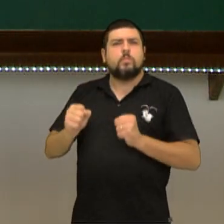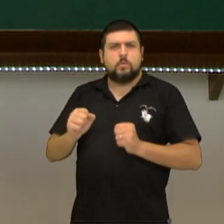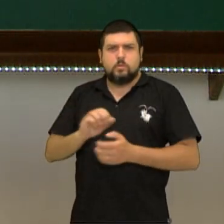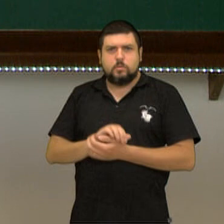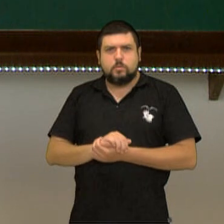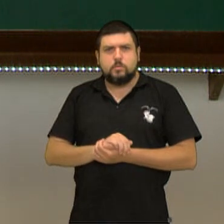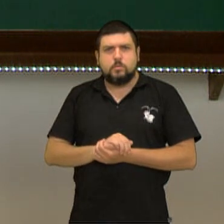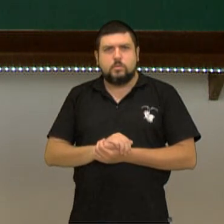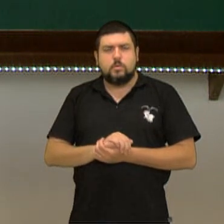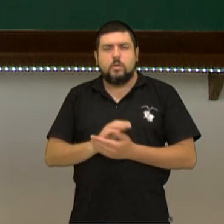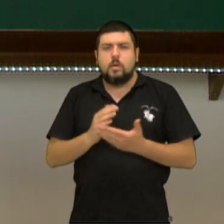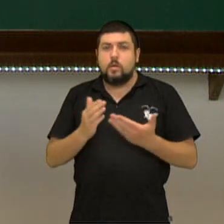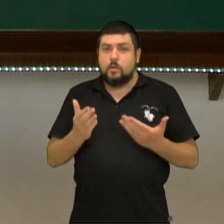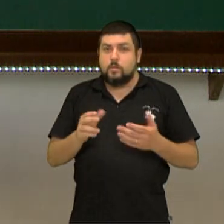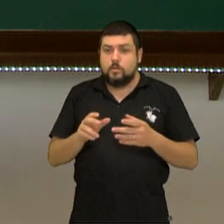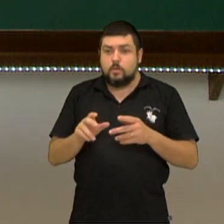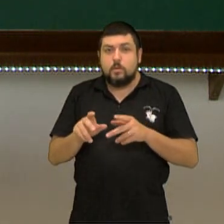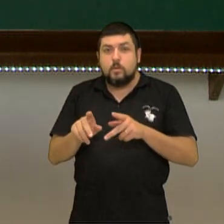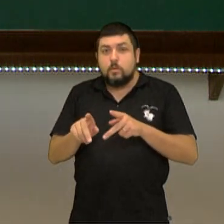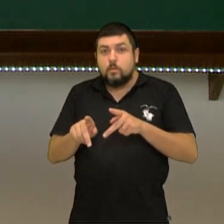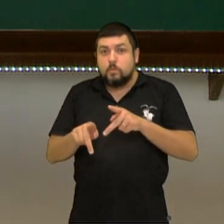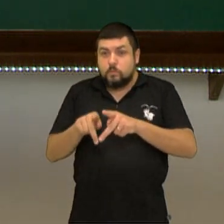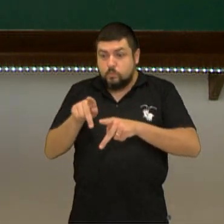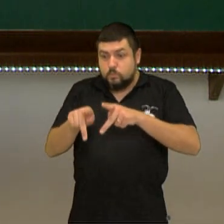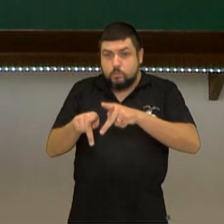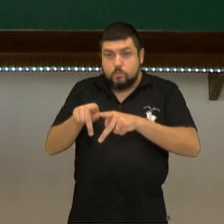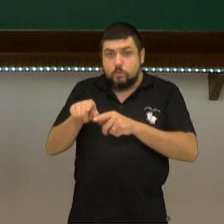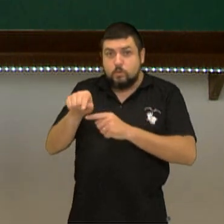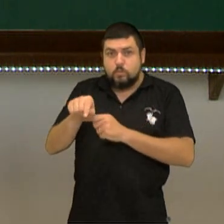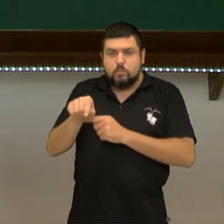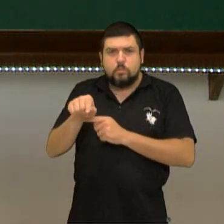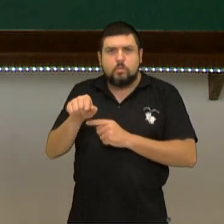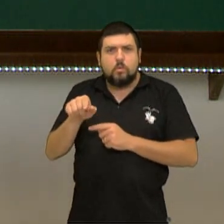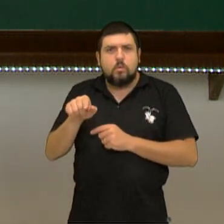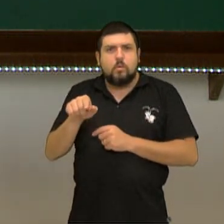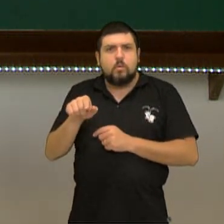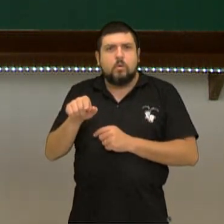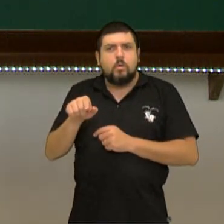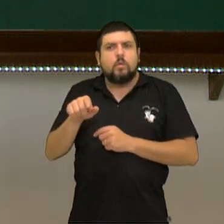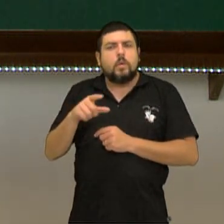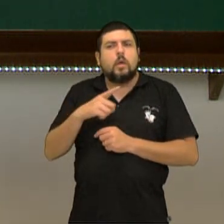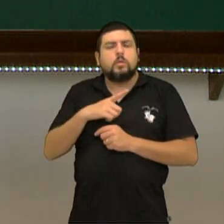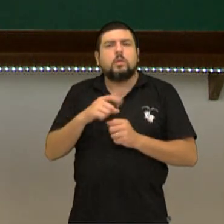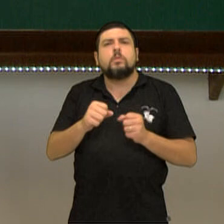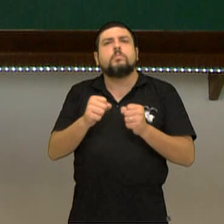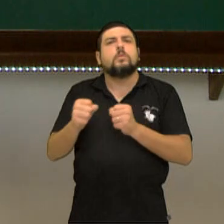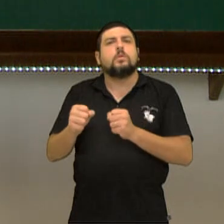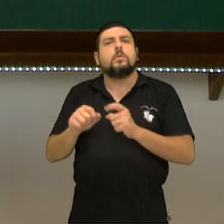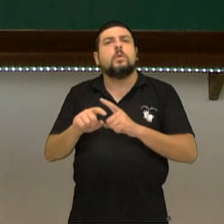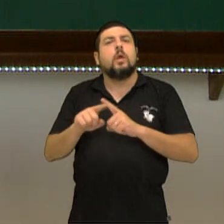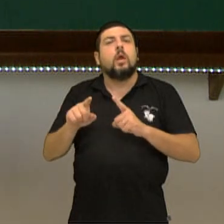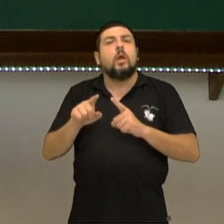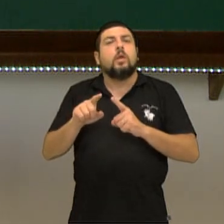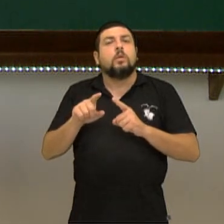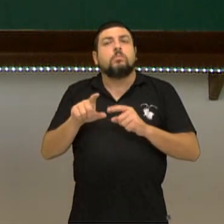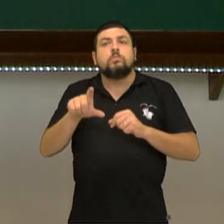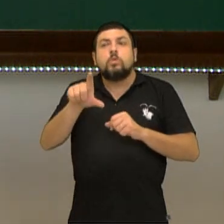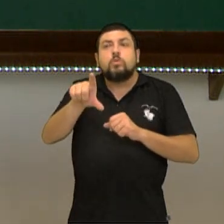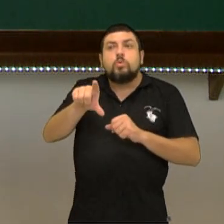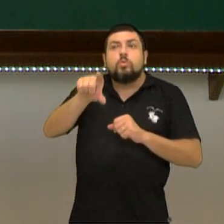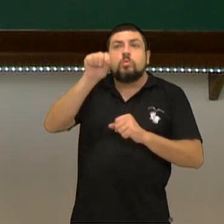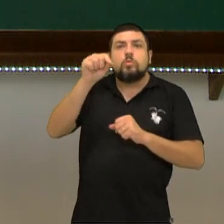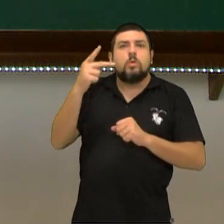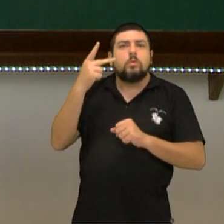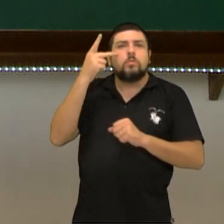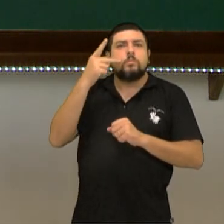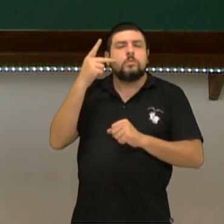podemos dizer que o povo, se não tão diretamente, no dia a dia aí, o poder existe, mas nas escolhas, as representações do poder, elas